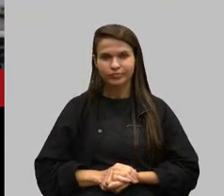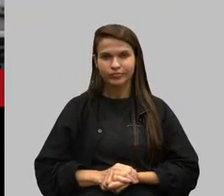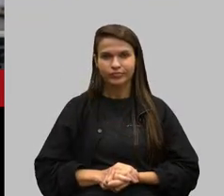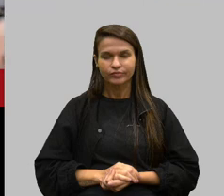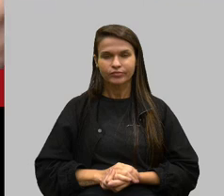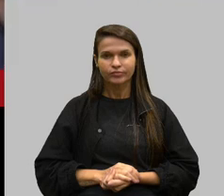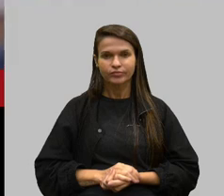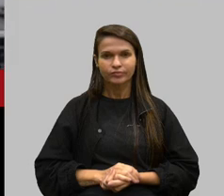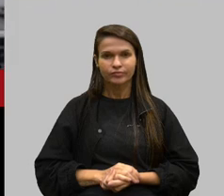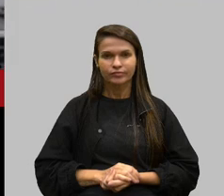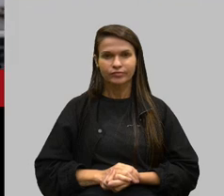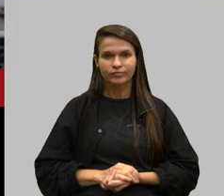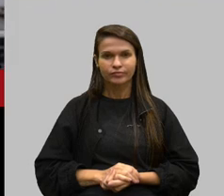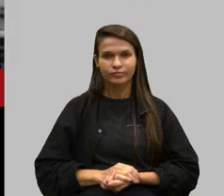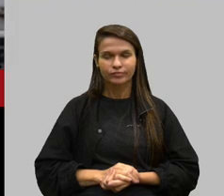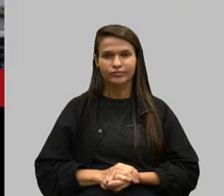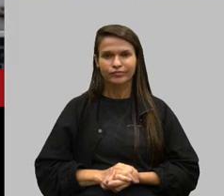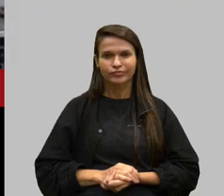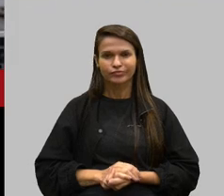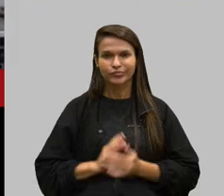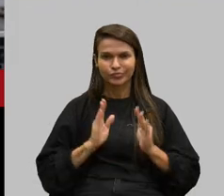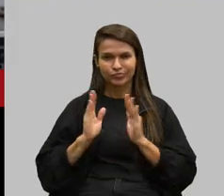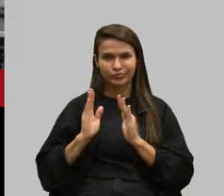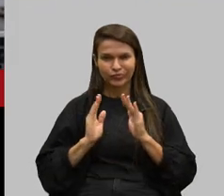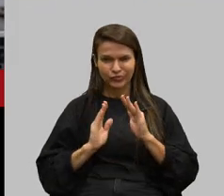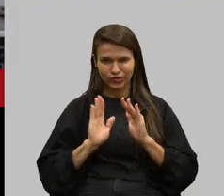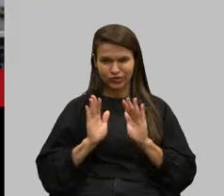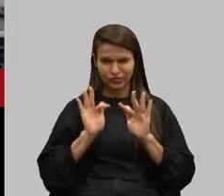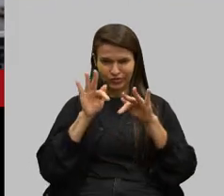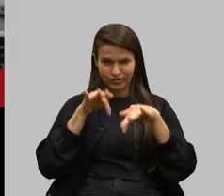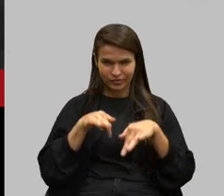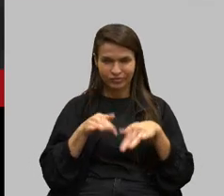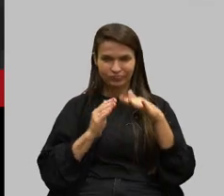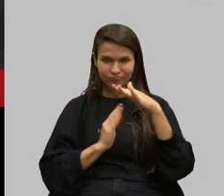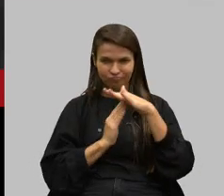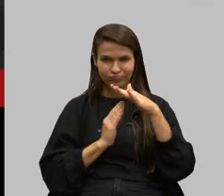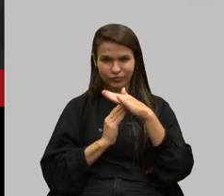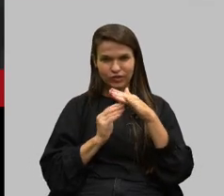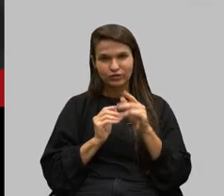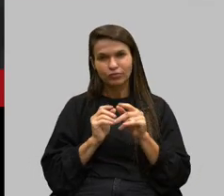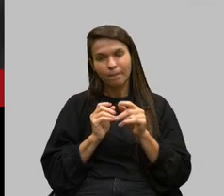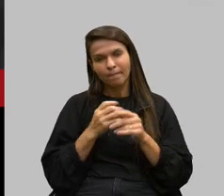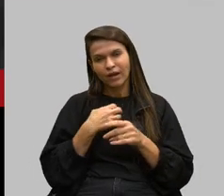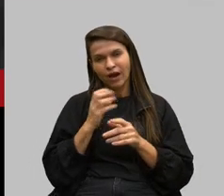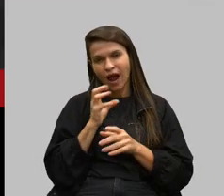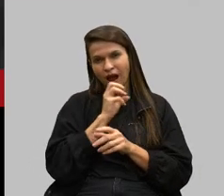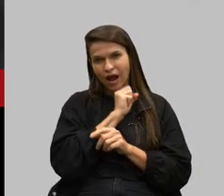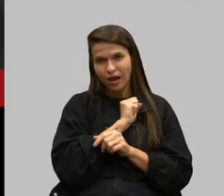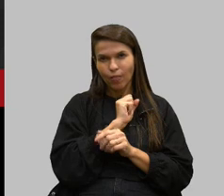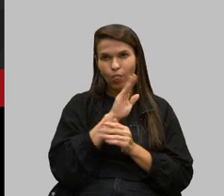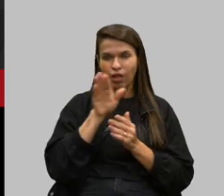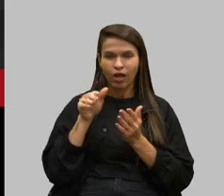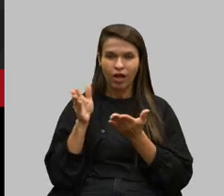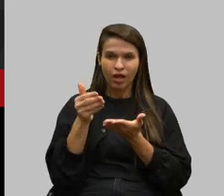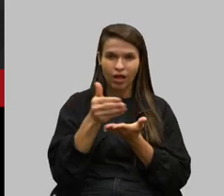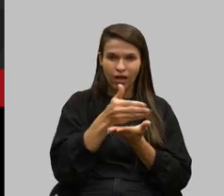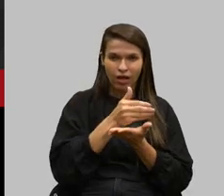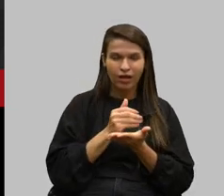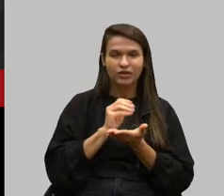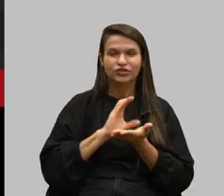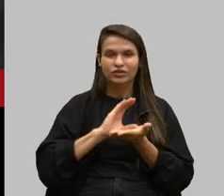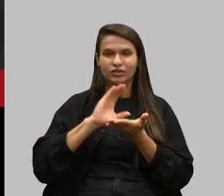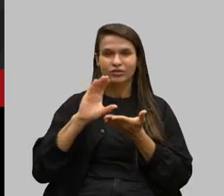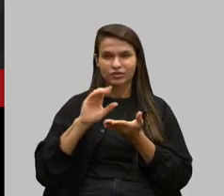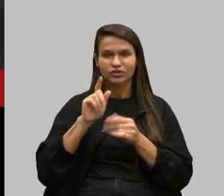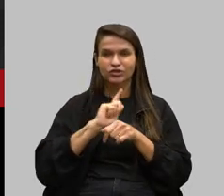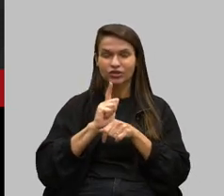internacional tempo tá acabando mas de maneira também rápida aqui toda a parte captação de recursos gestão dos